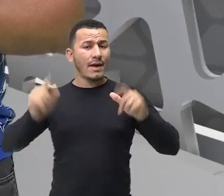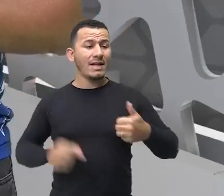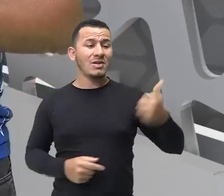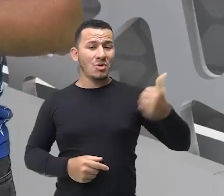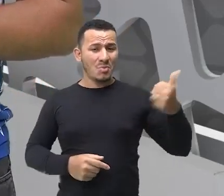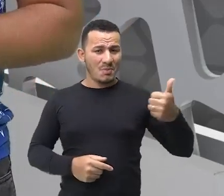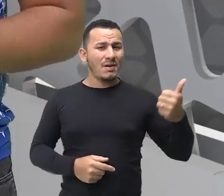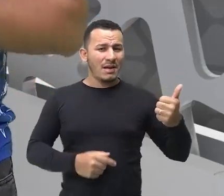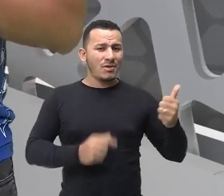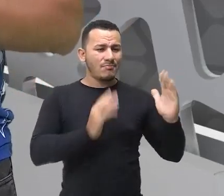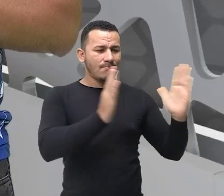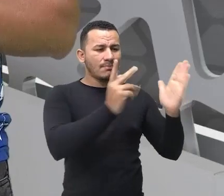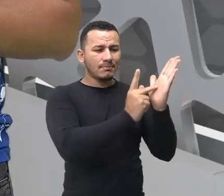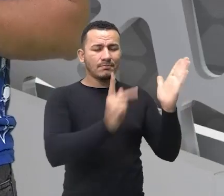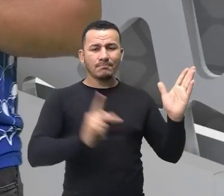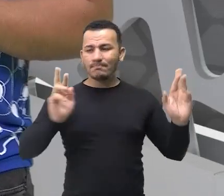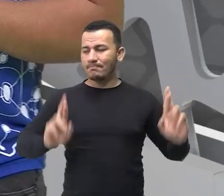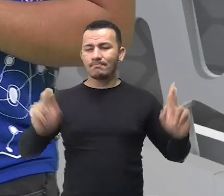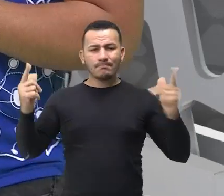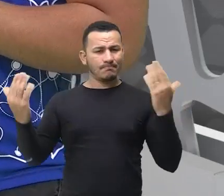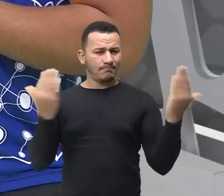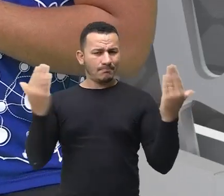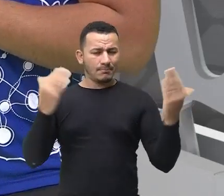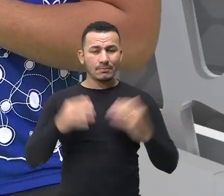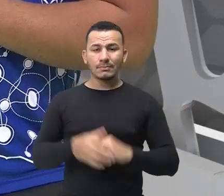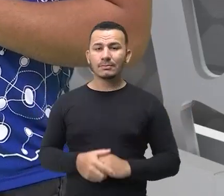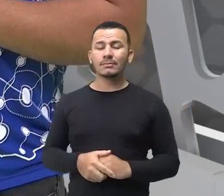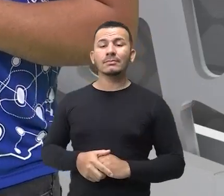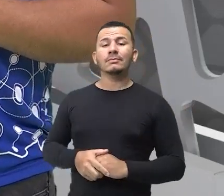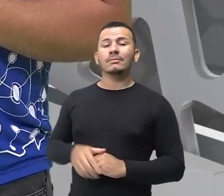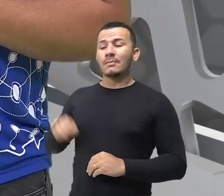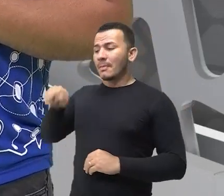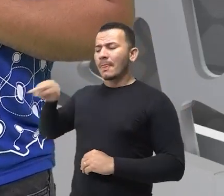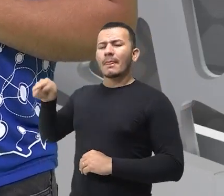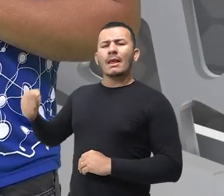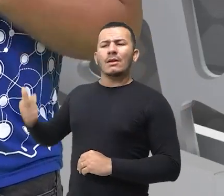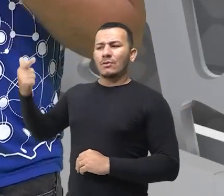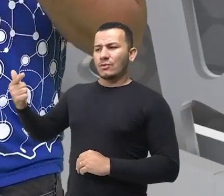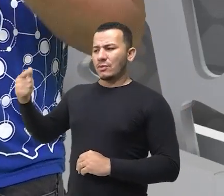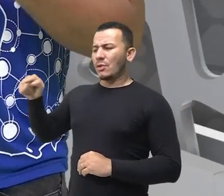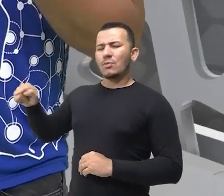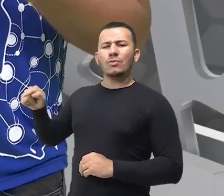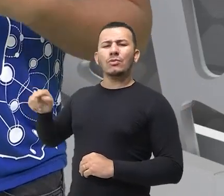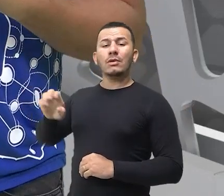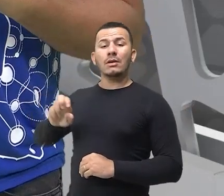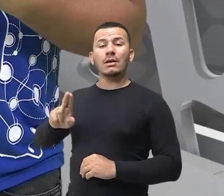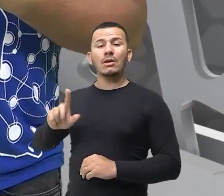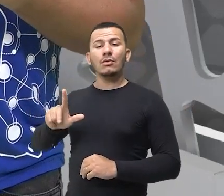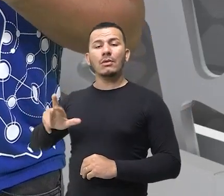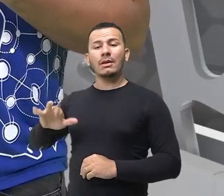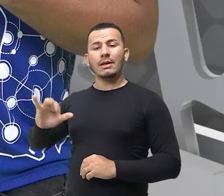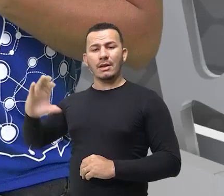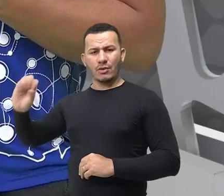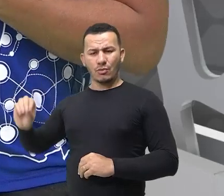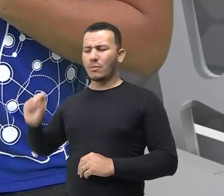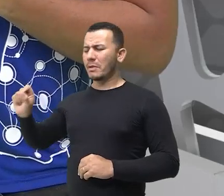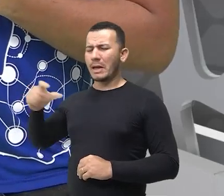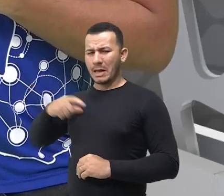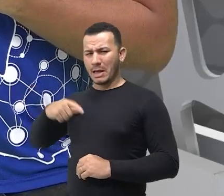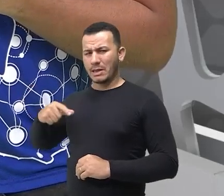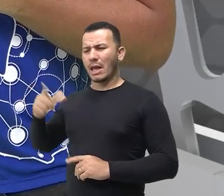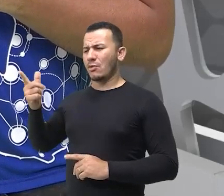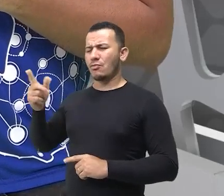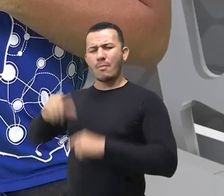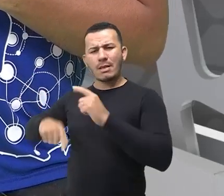poema anterior, certo? E quando falamos aqui no eu lírico, certo? Quem é o eu lírico? Será que aqui a gente tem